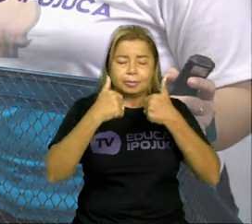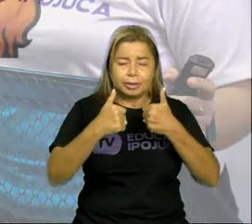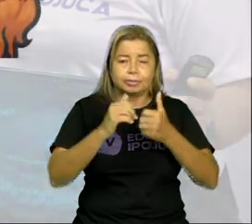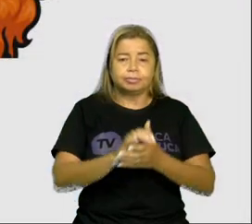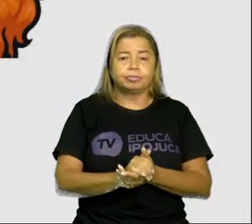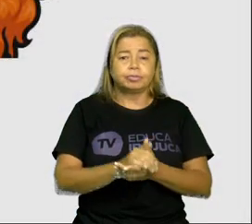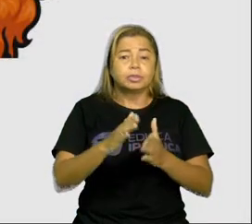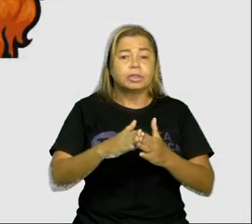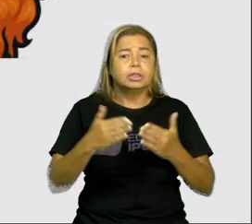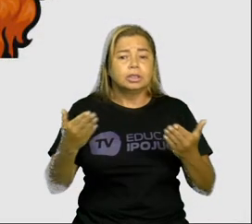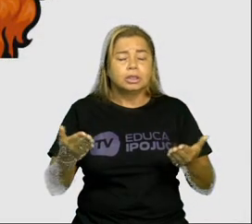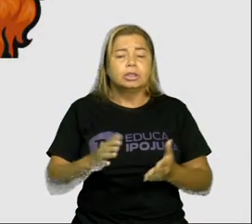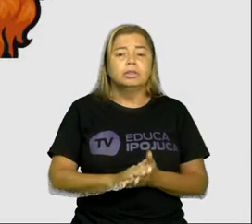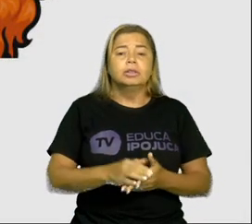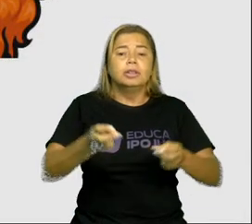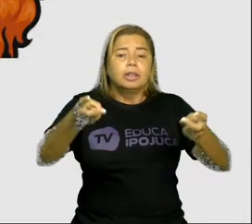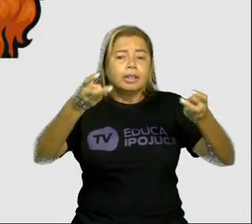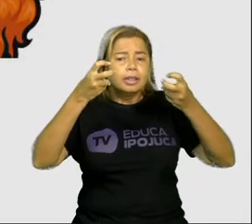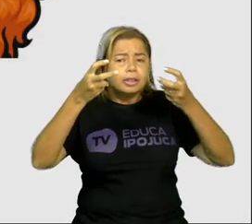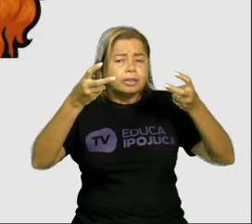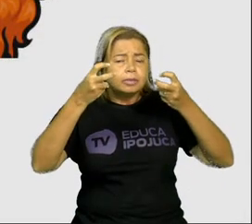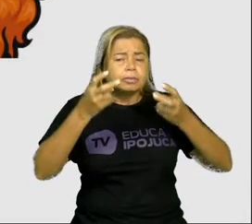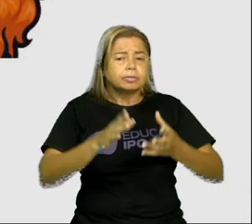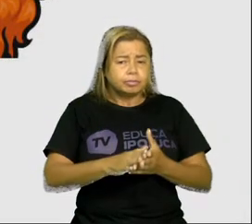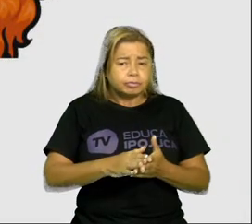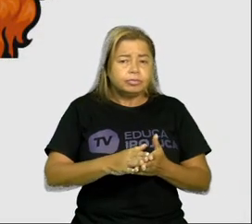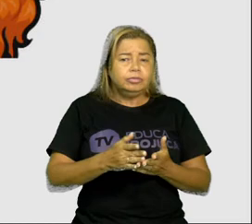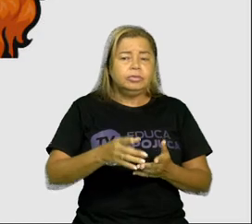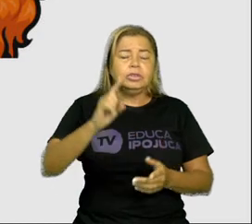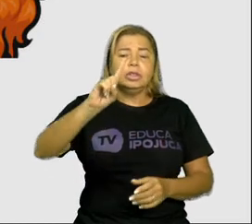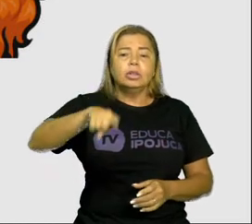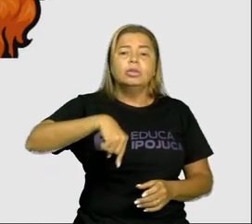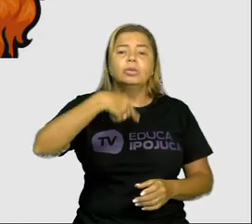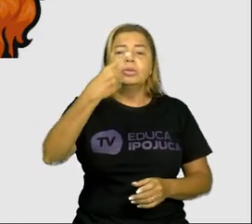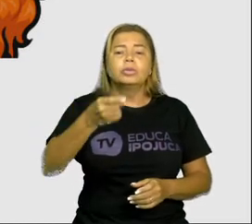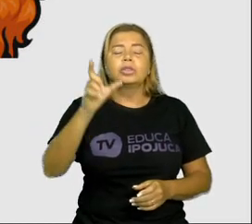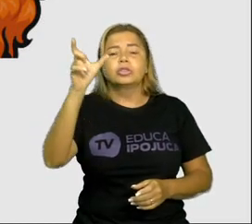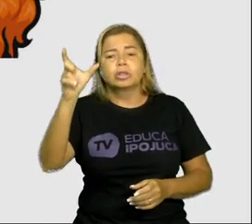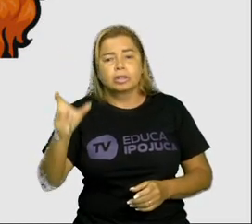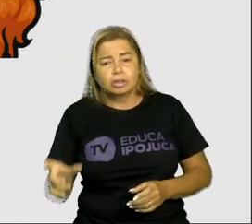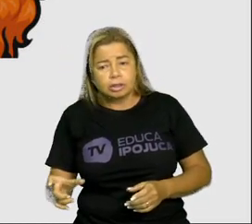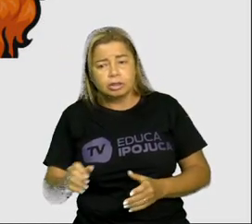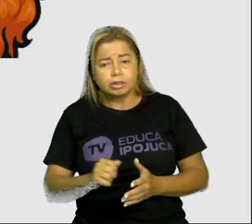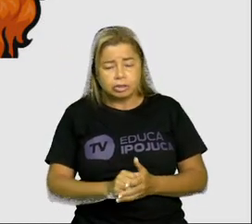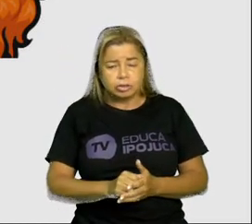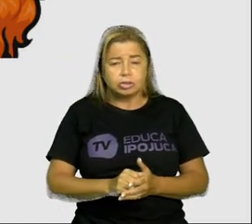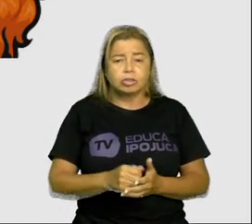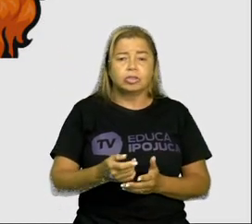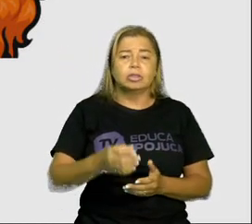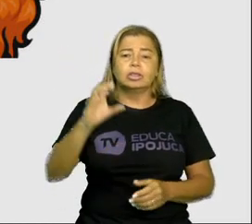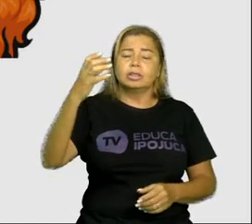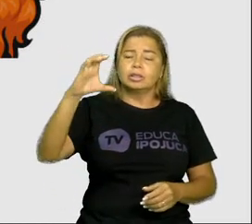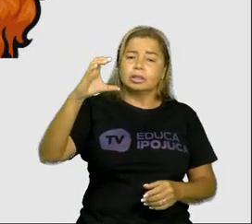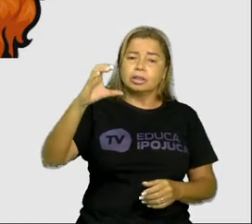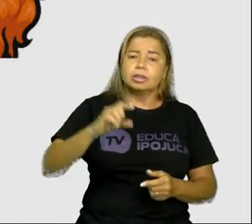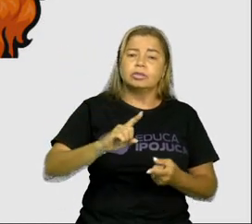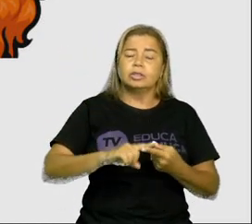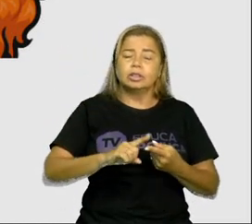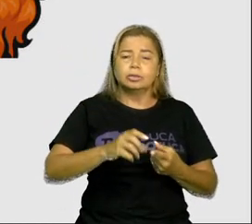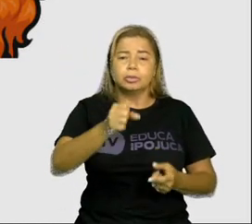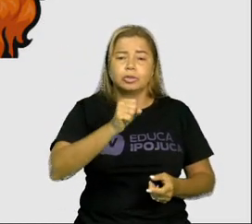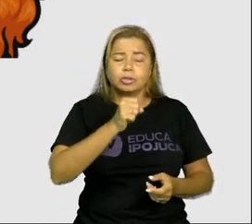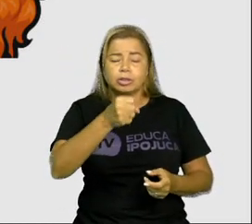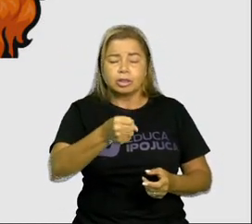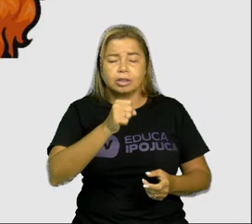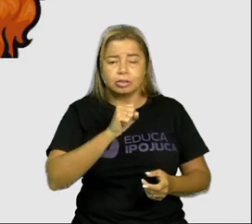Analise no texto lido, esse da gelatina, outras características do discurso científico e do discurso jornalístico. Anotem tudo